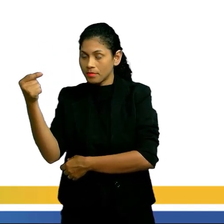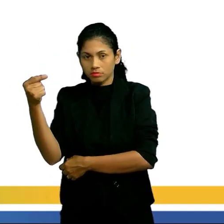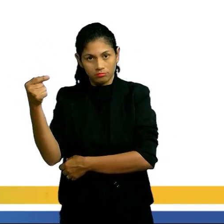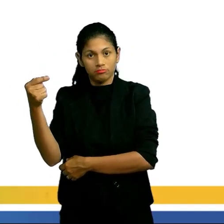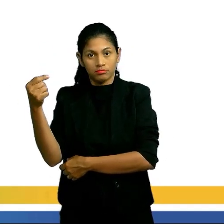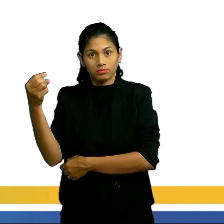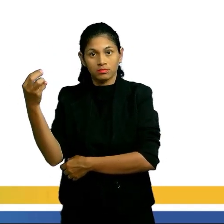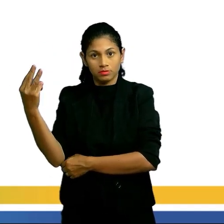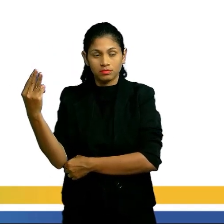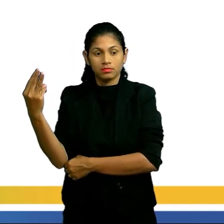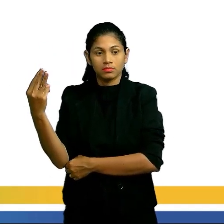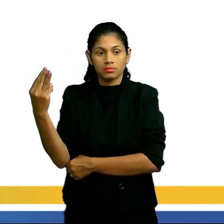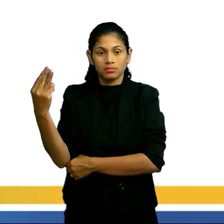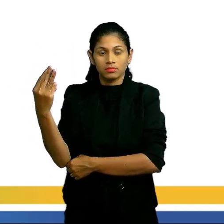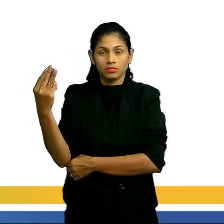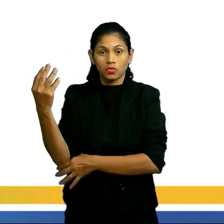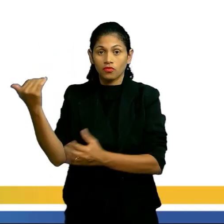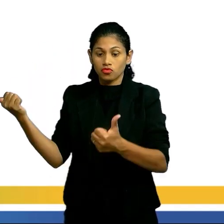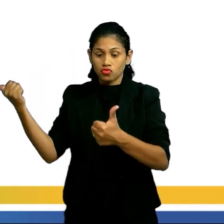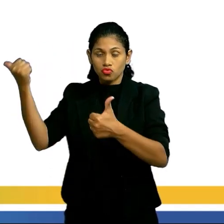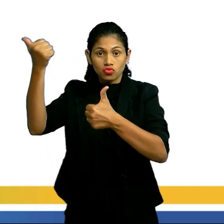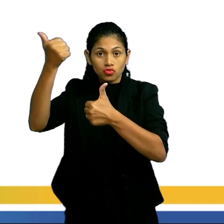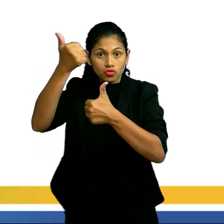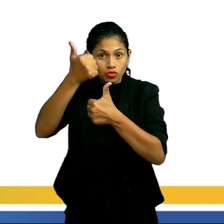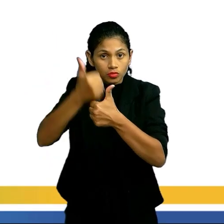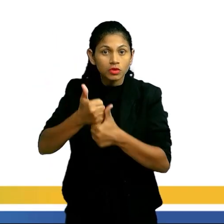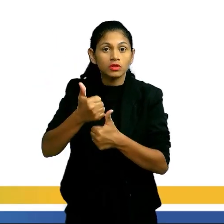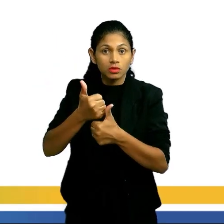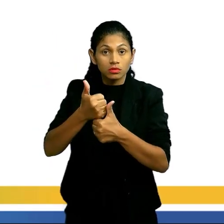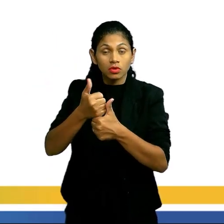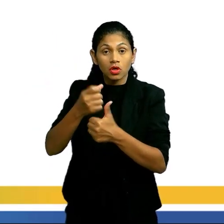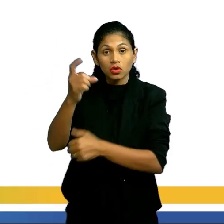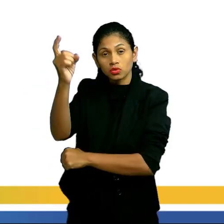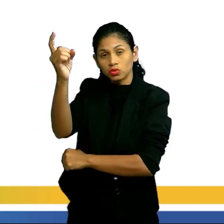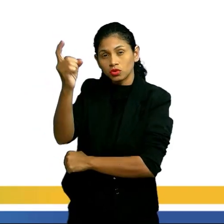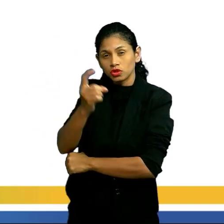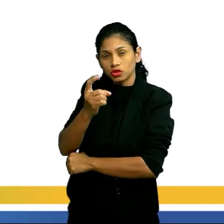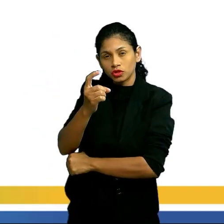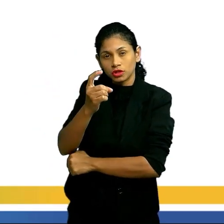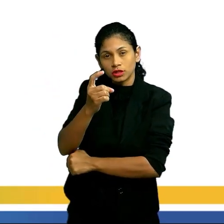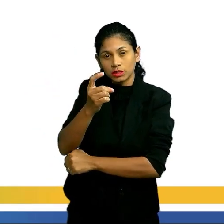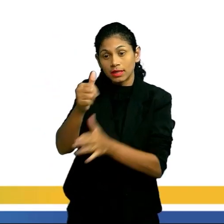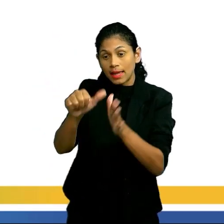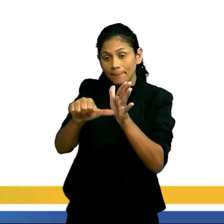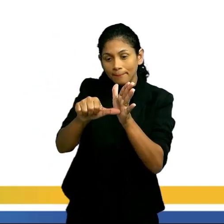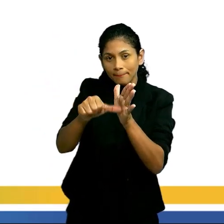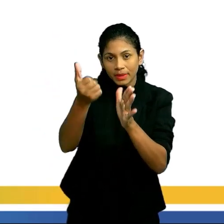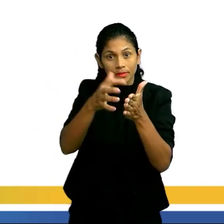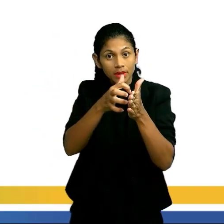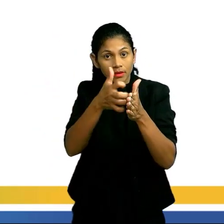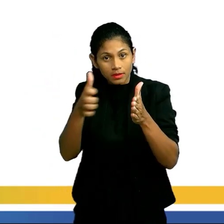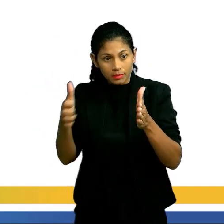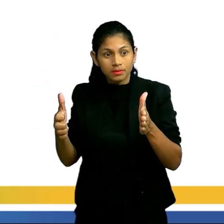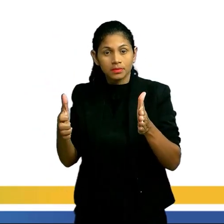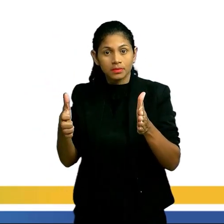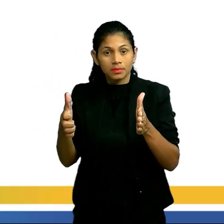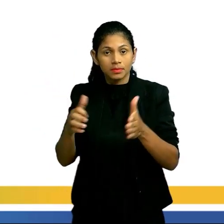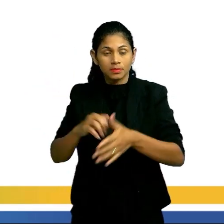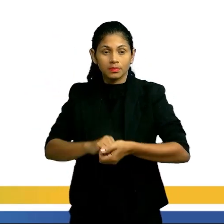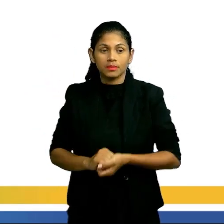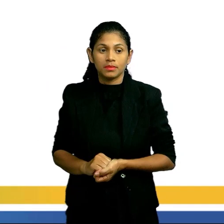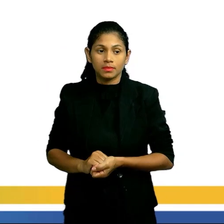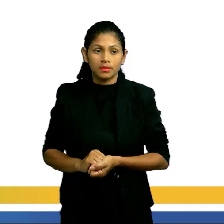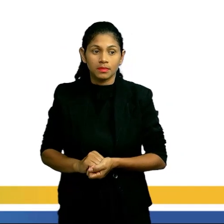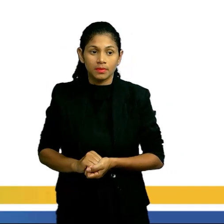esse 2y menos 3 no x que está na primeira equação. Nós temos aí,